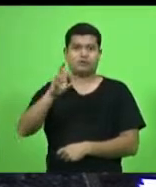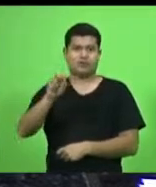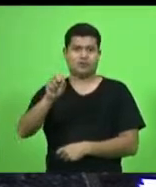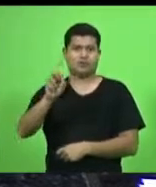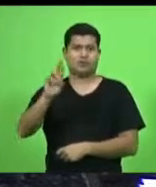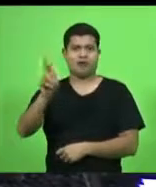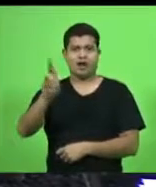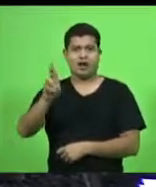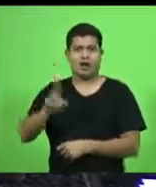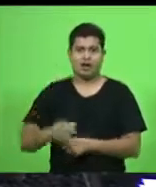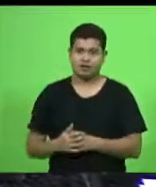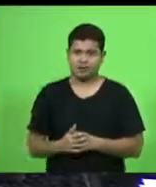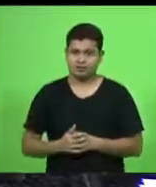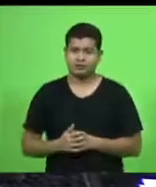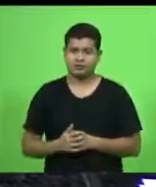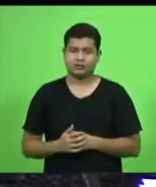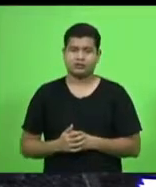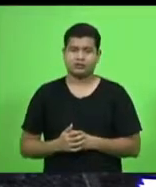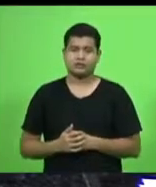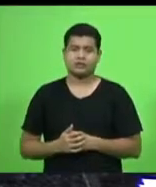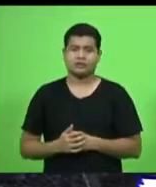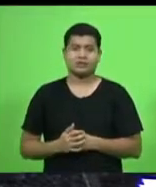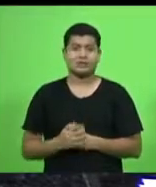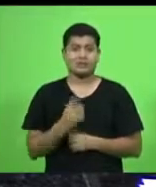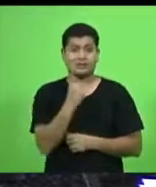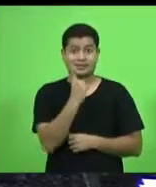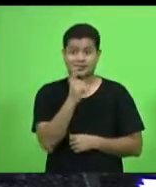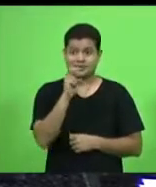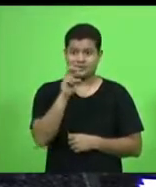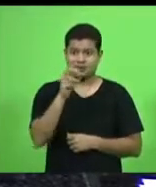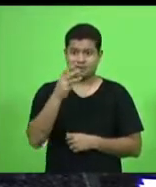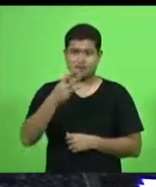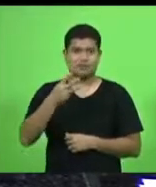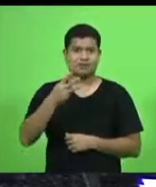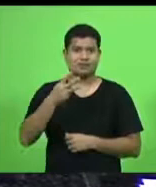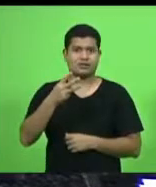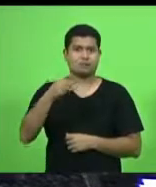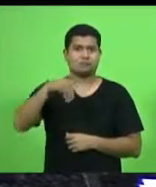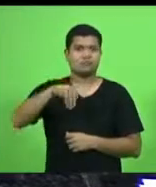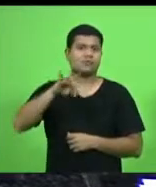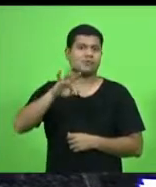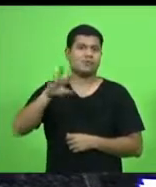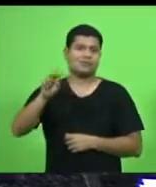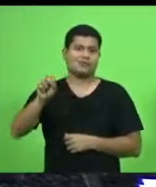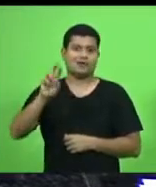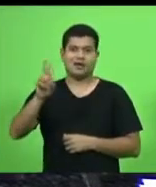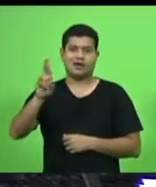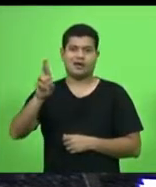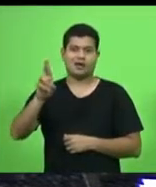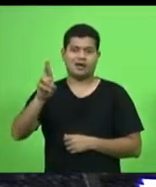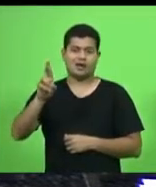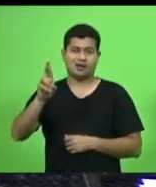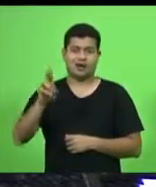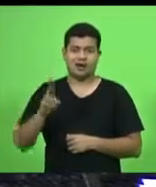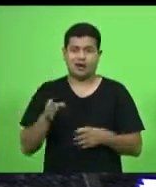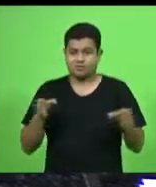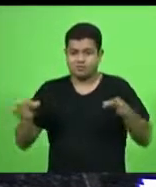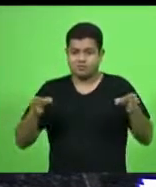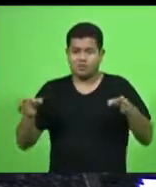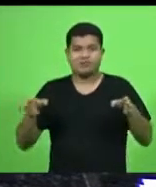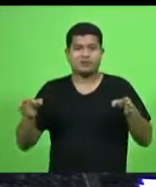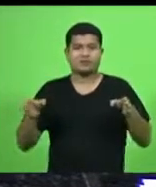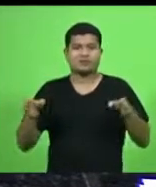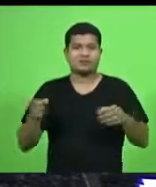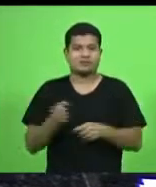Senhor presidente, 153 milhões de reais a Assembleia Legislativa, nesse período legislativo, já